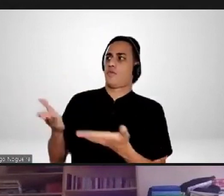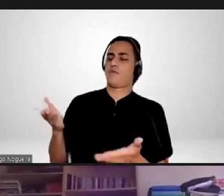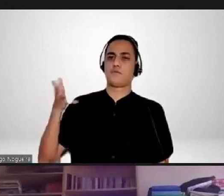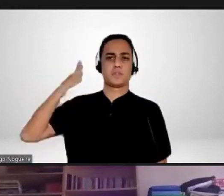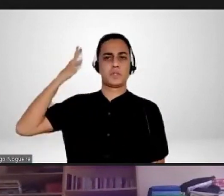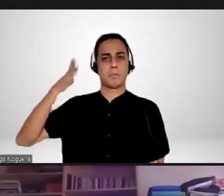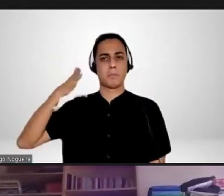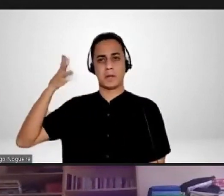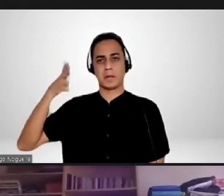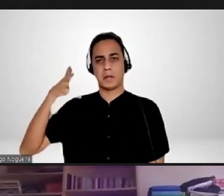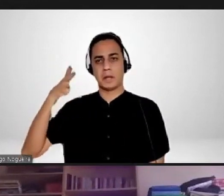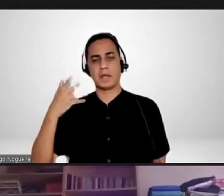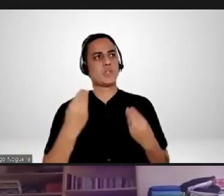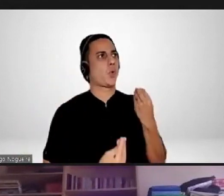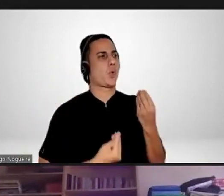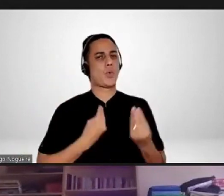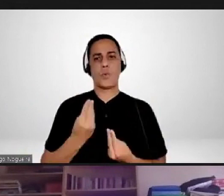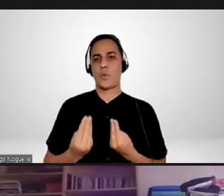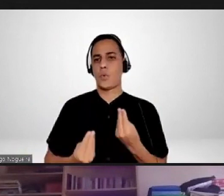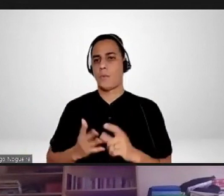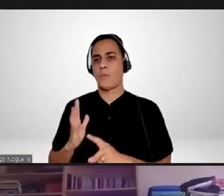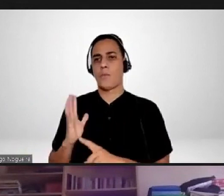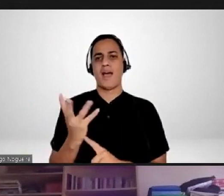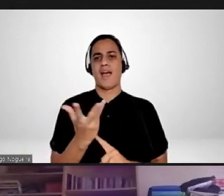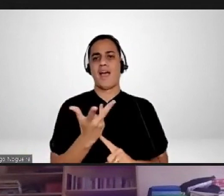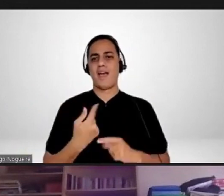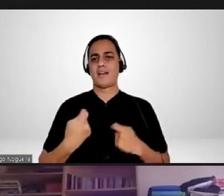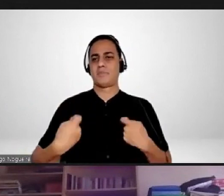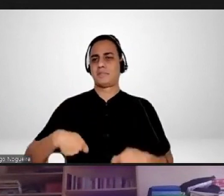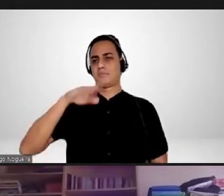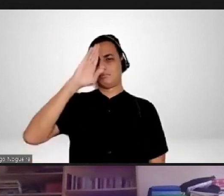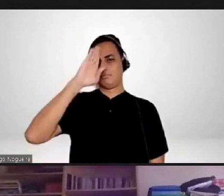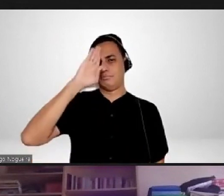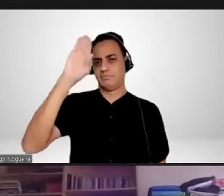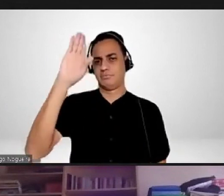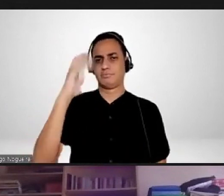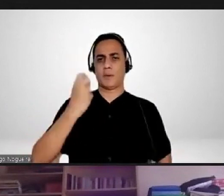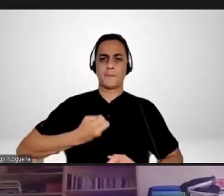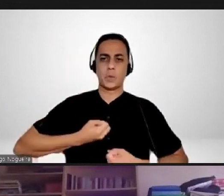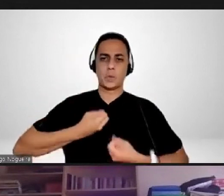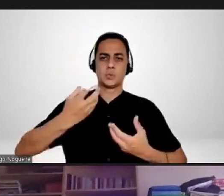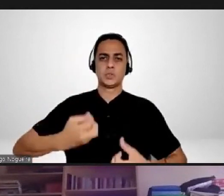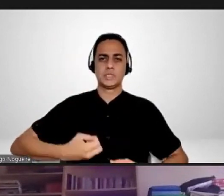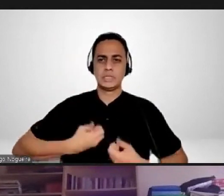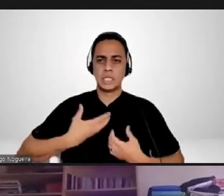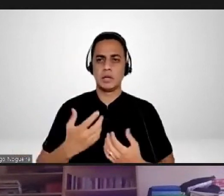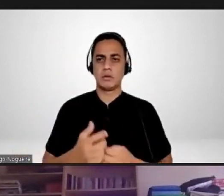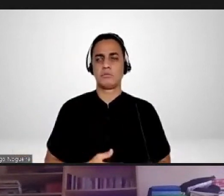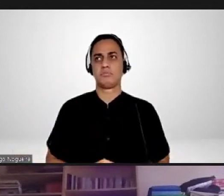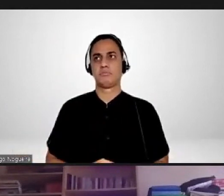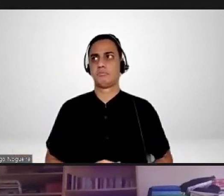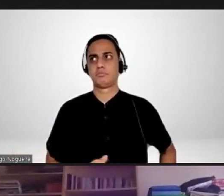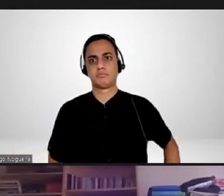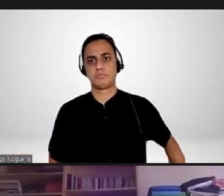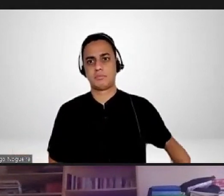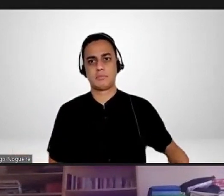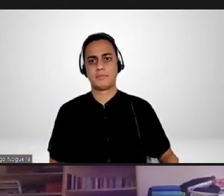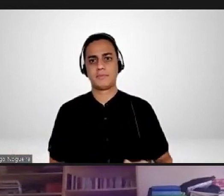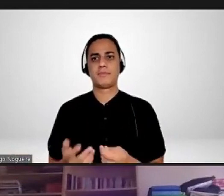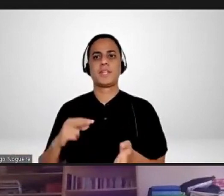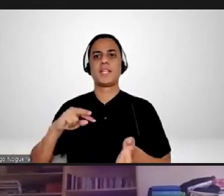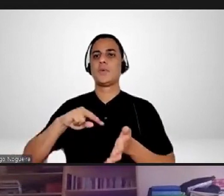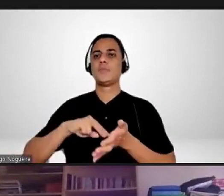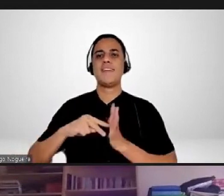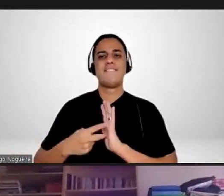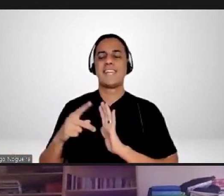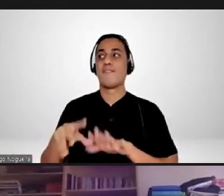deveria estar, né, central na produção. Eu não preciso nem falar, não é que você quer formar